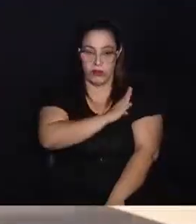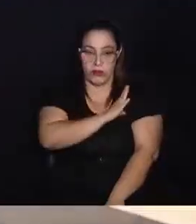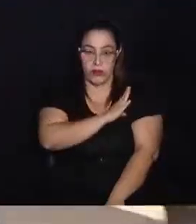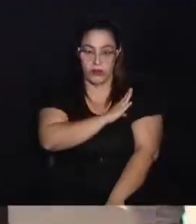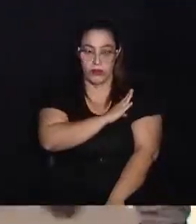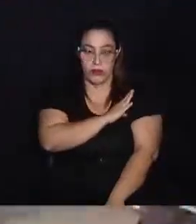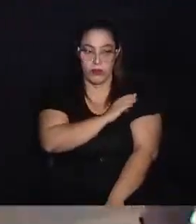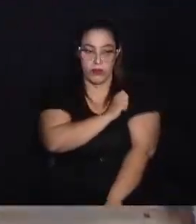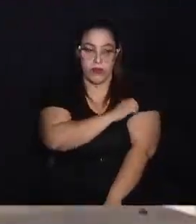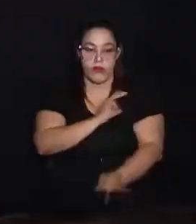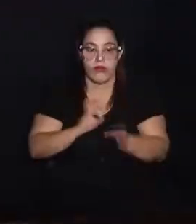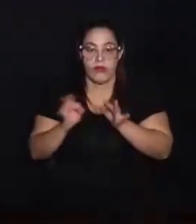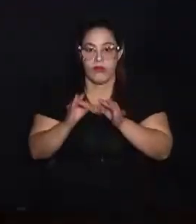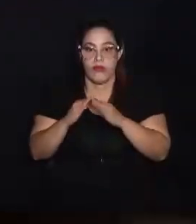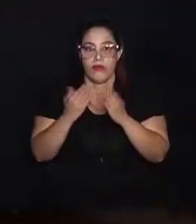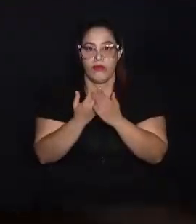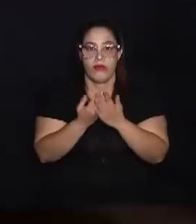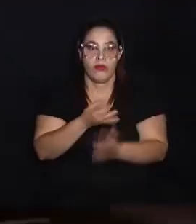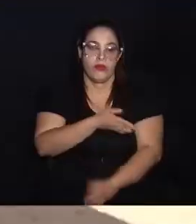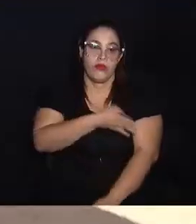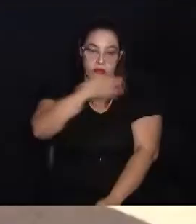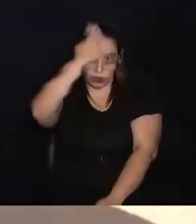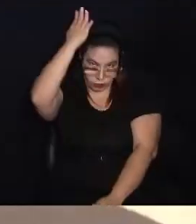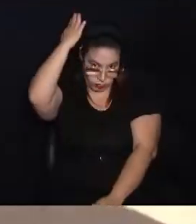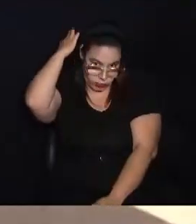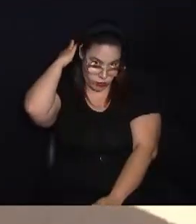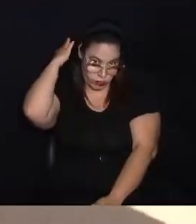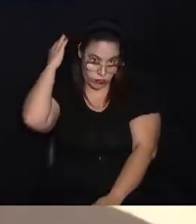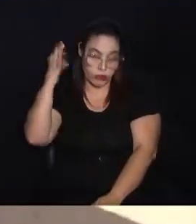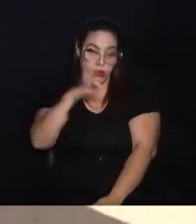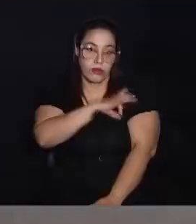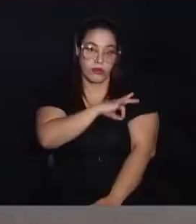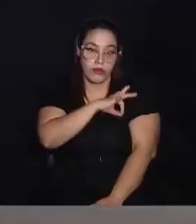de Cadetes, a Polícia Militar, o Corpo de Bombeiros, a